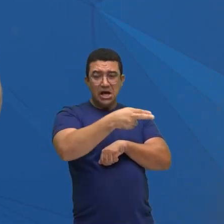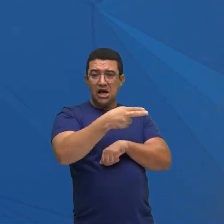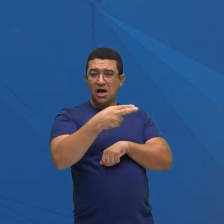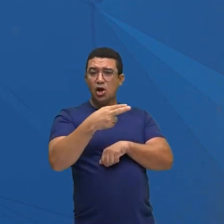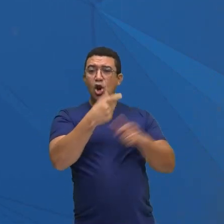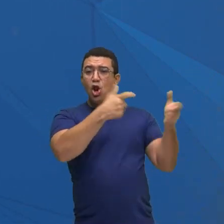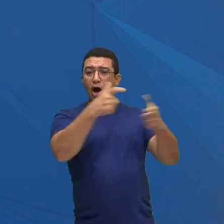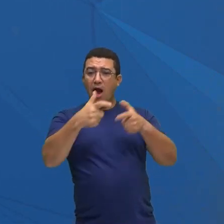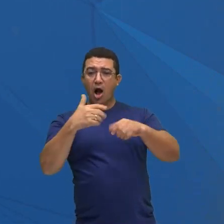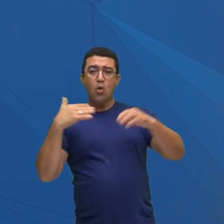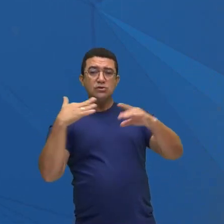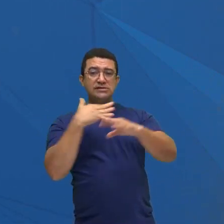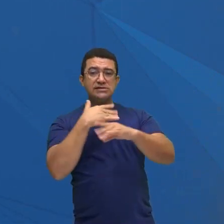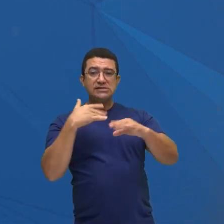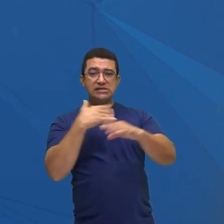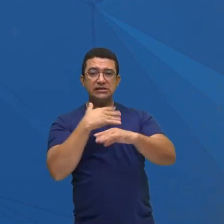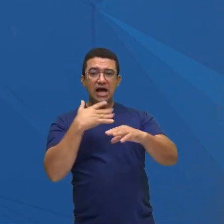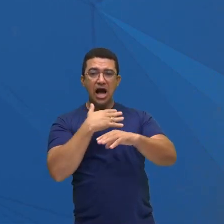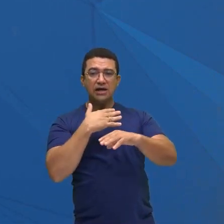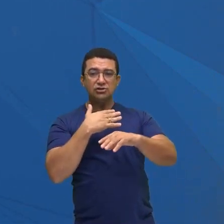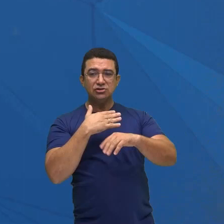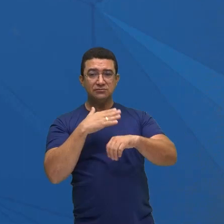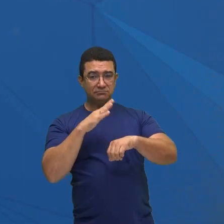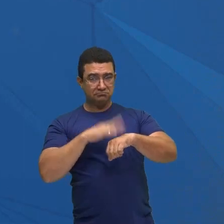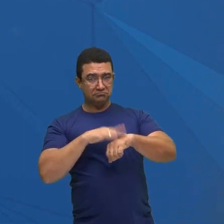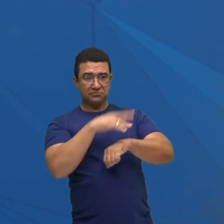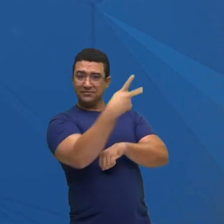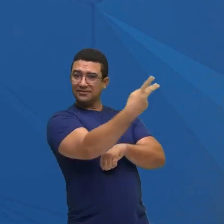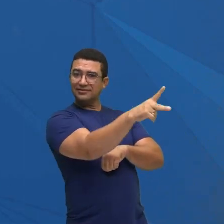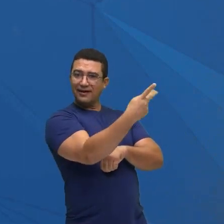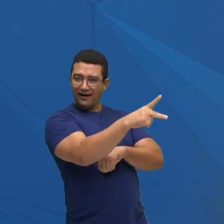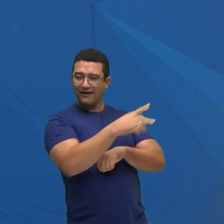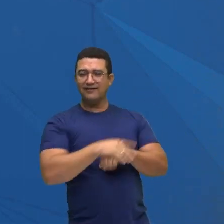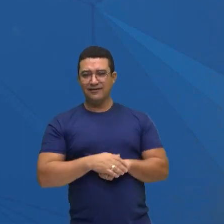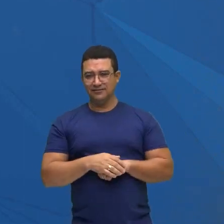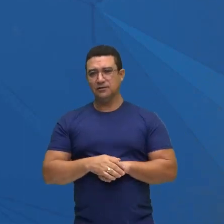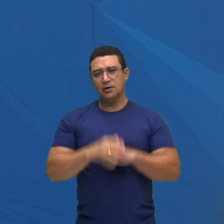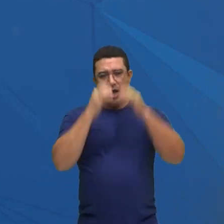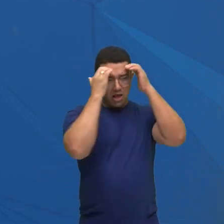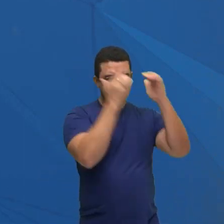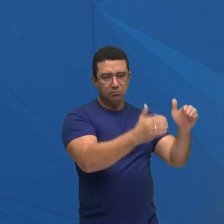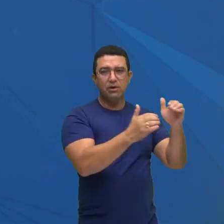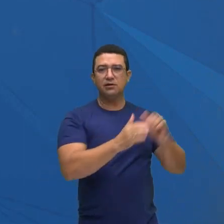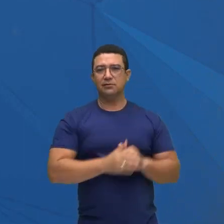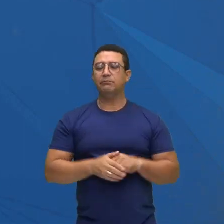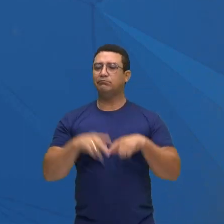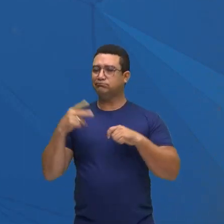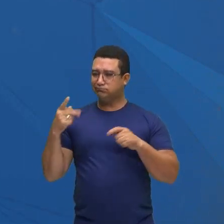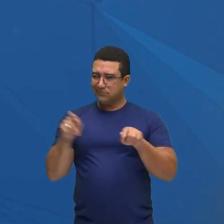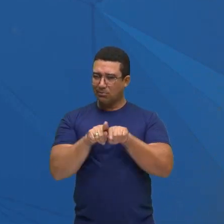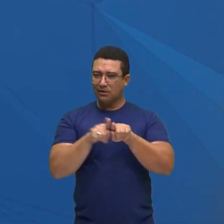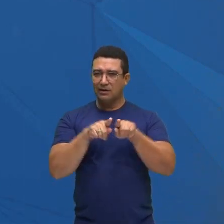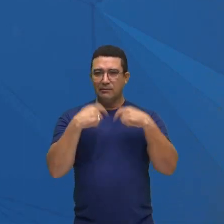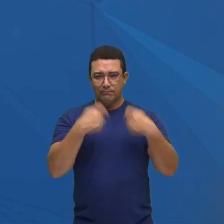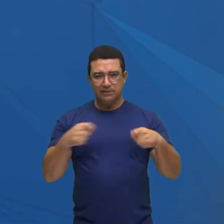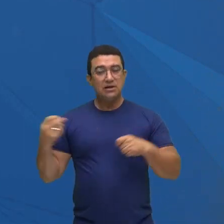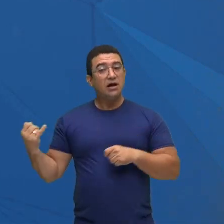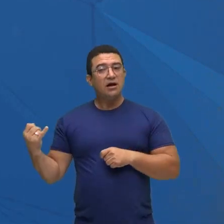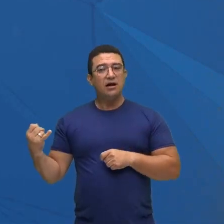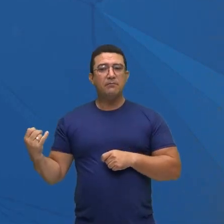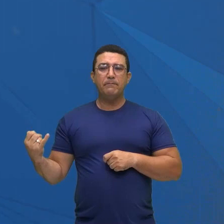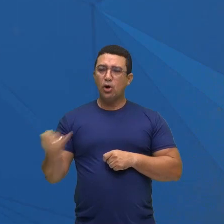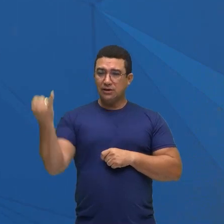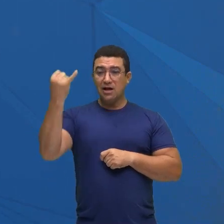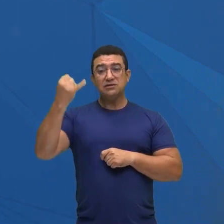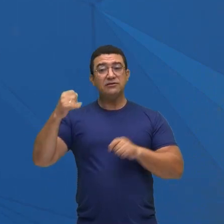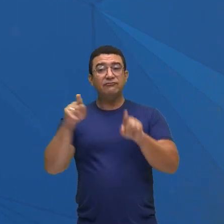fosse certo ou errado, tá bom? Porque a fala ela é muito rica, ela traz esses aspectos que a gente precisa valorizar, que são bastante